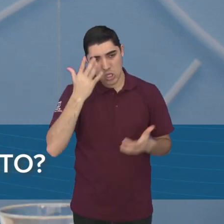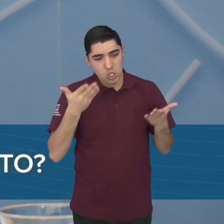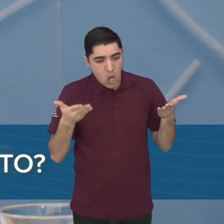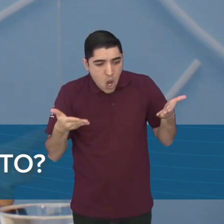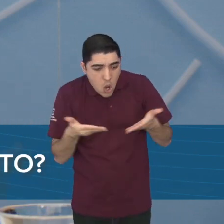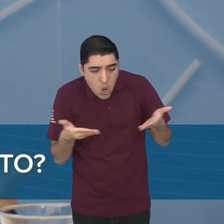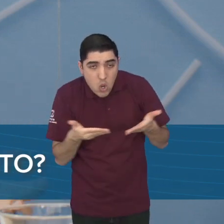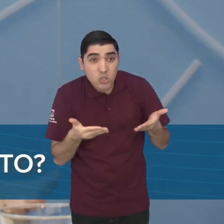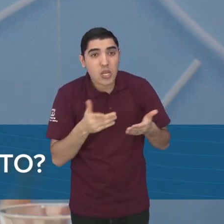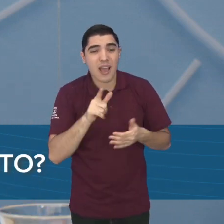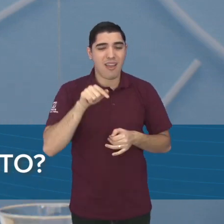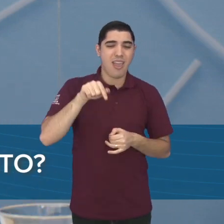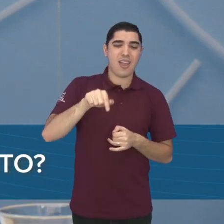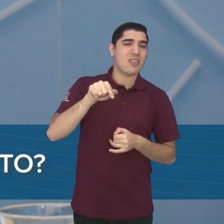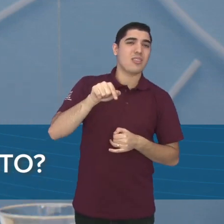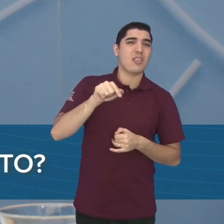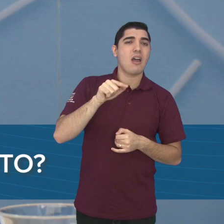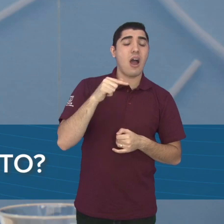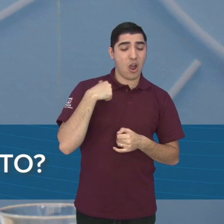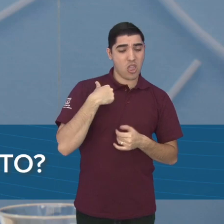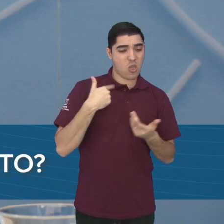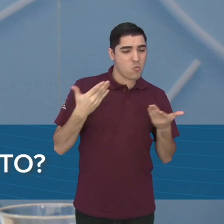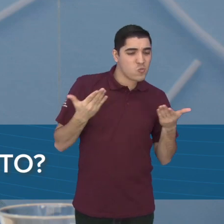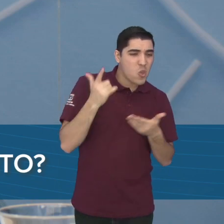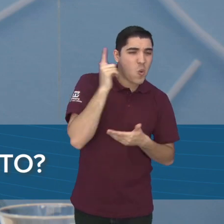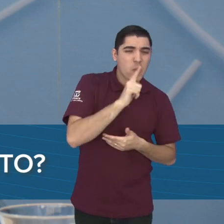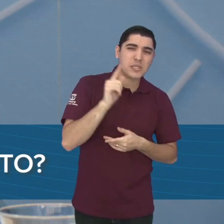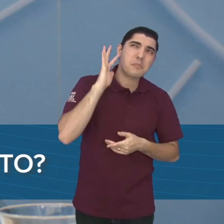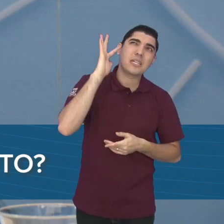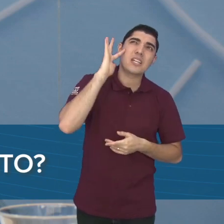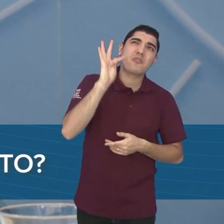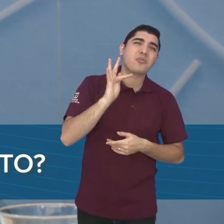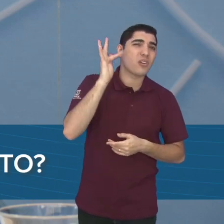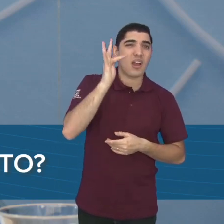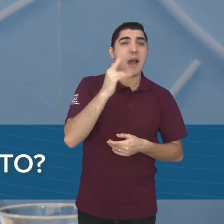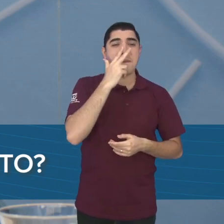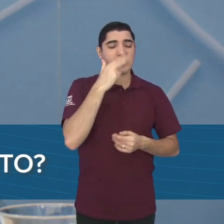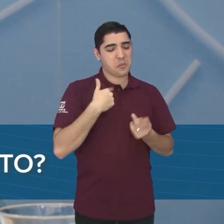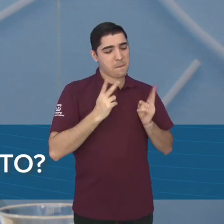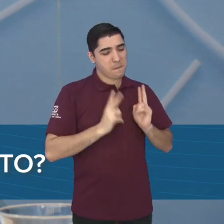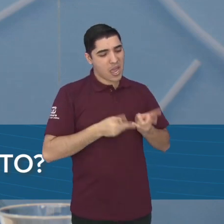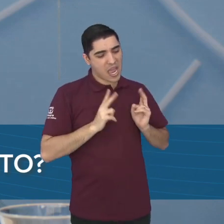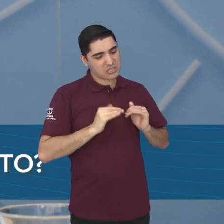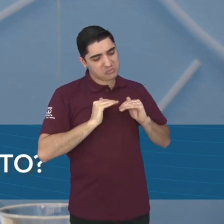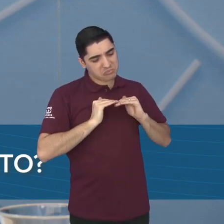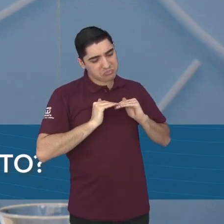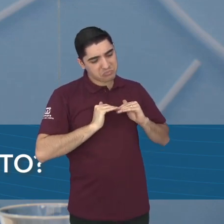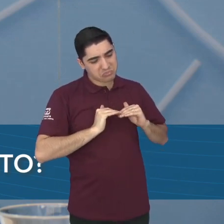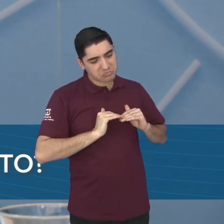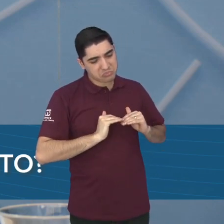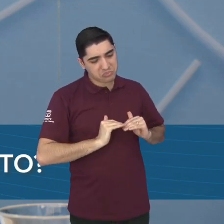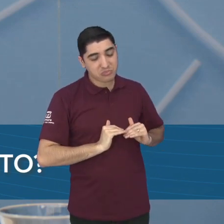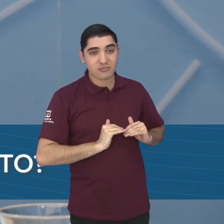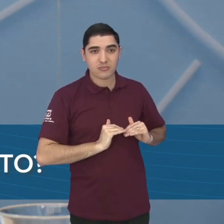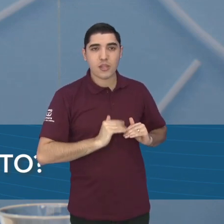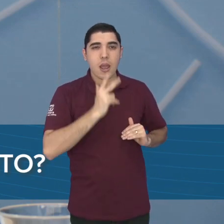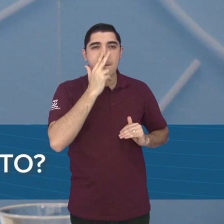né? Não é fácil de visualizar, a tendência é realmente ficar no mundo de frustração, né?